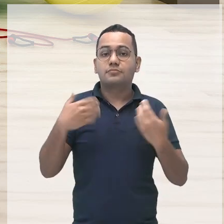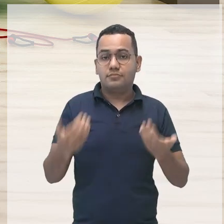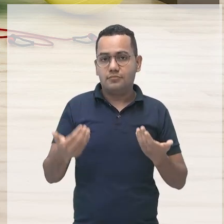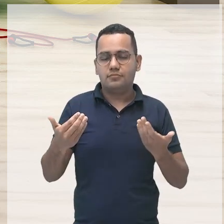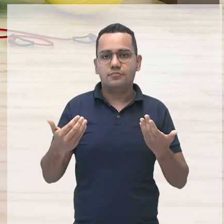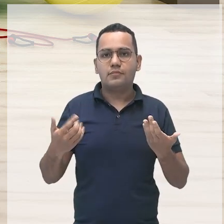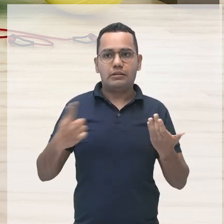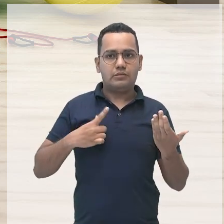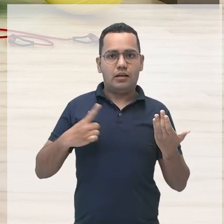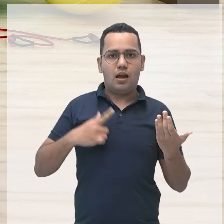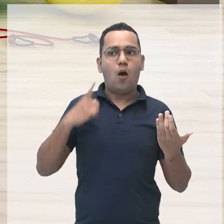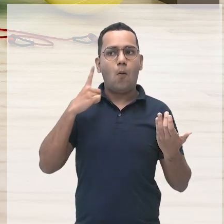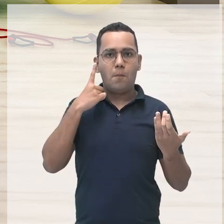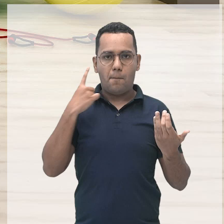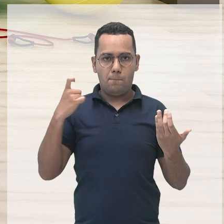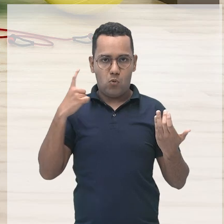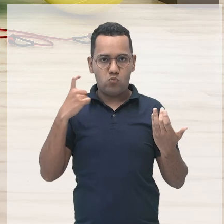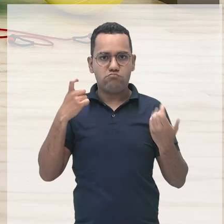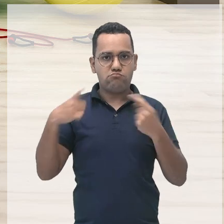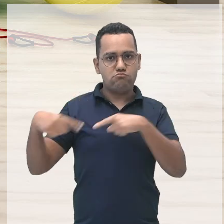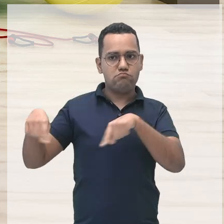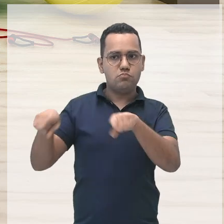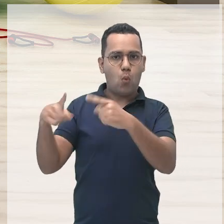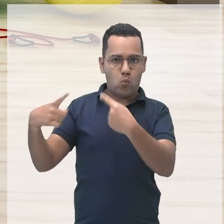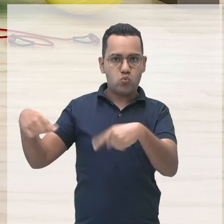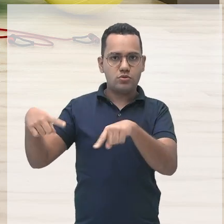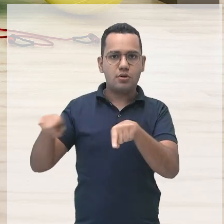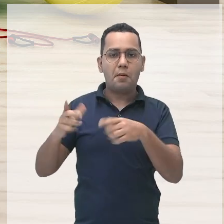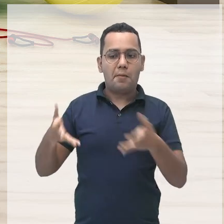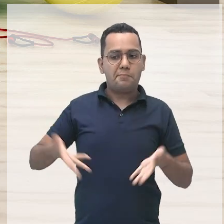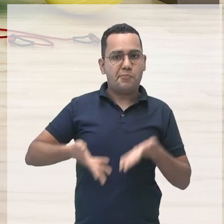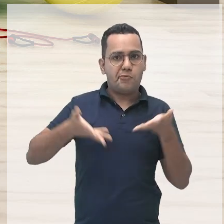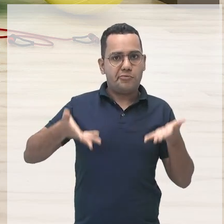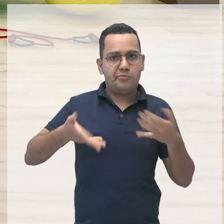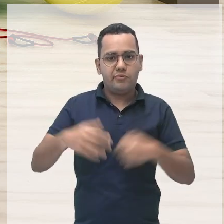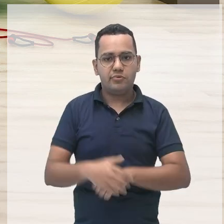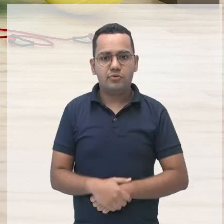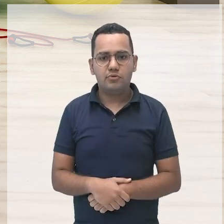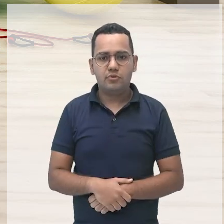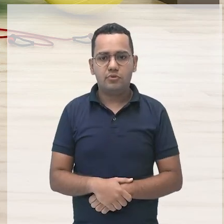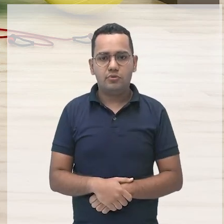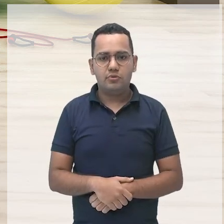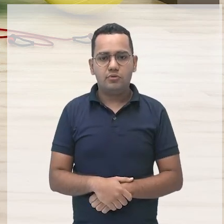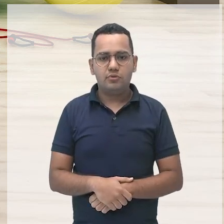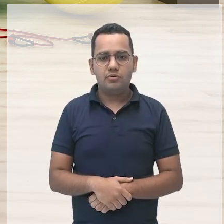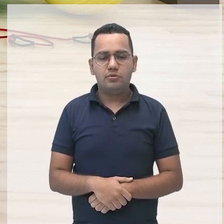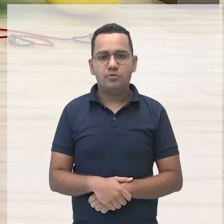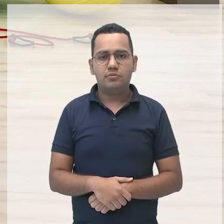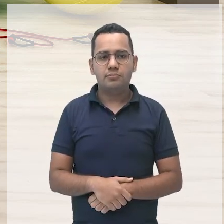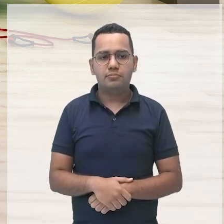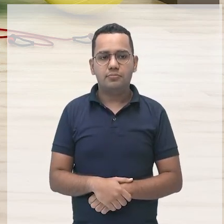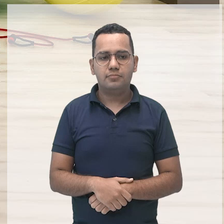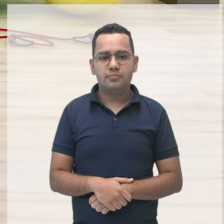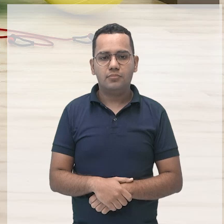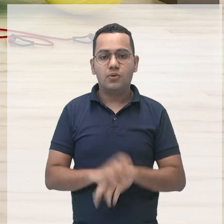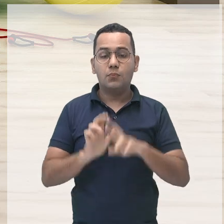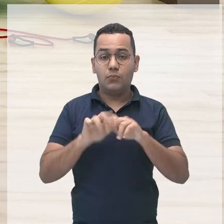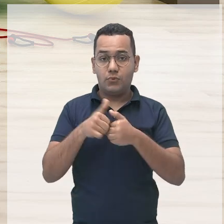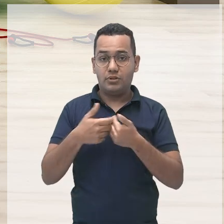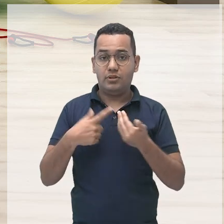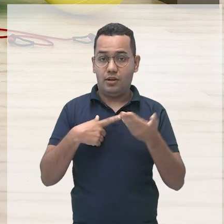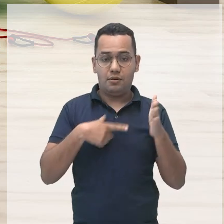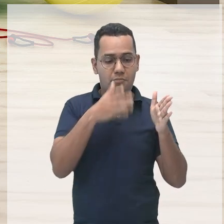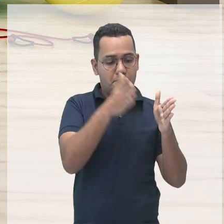bacana para embalar esse momento, e aí eu vou começar sempre numa sequência lógica, tá bom? Nesse